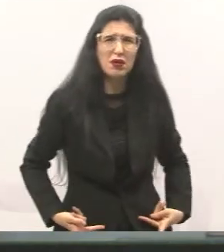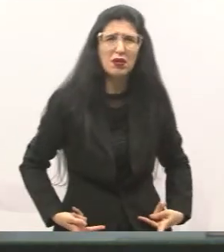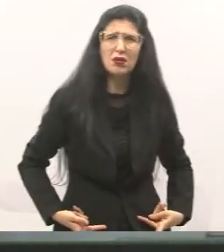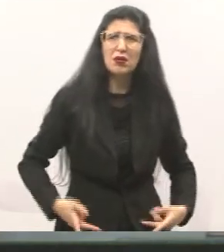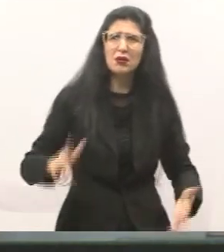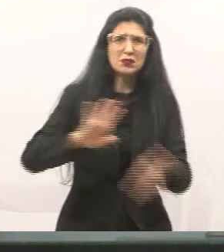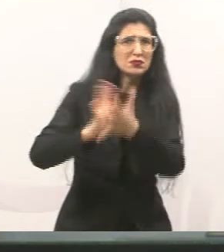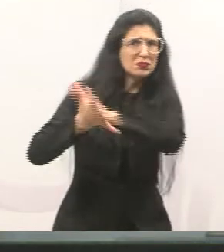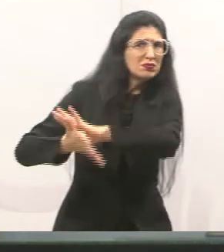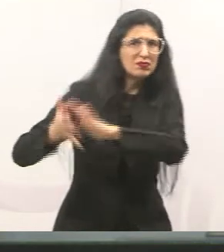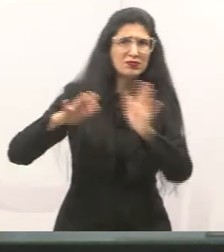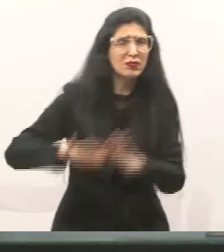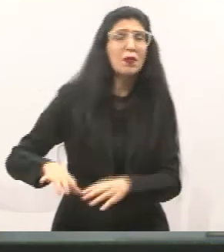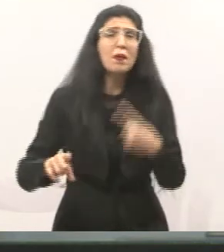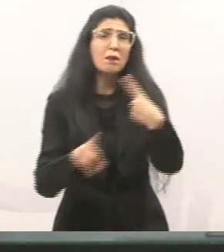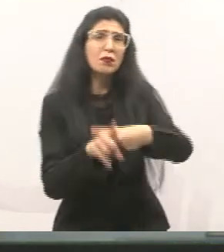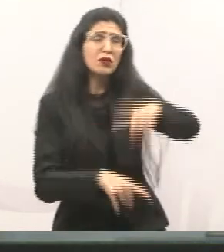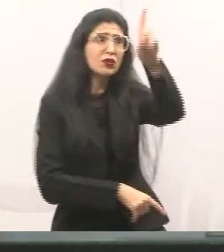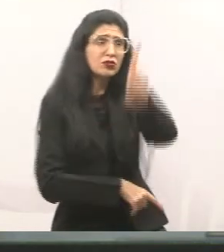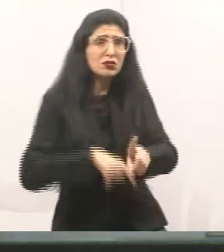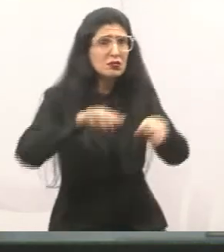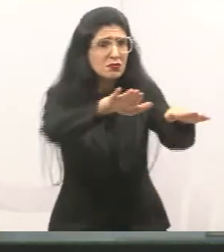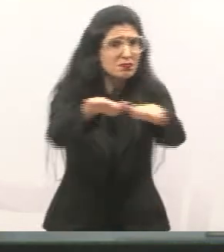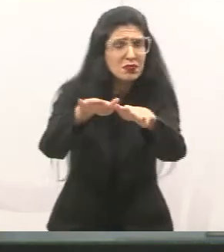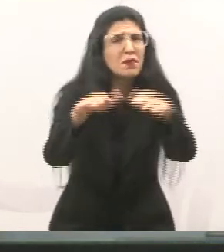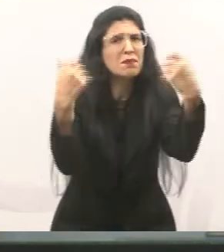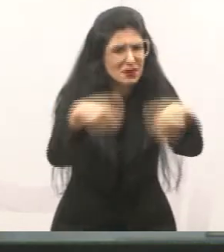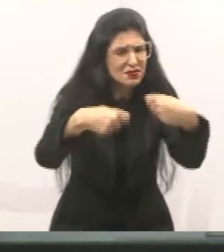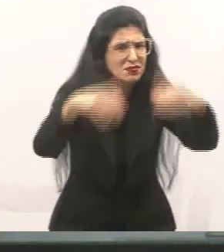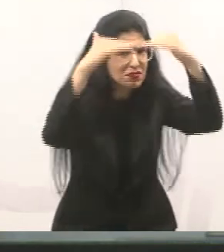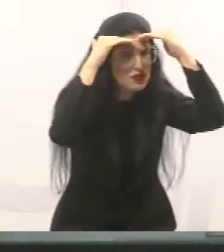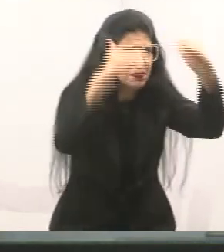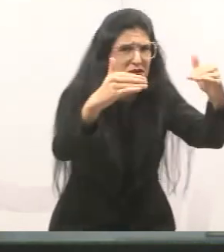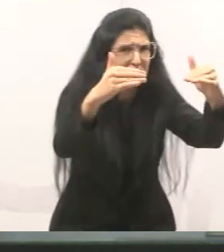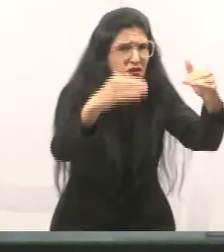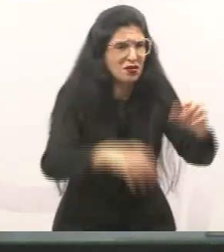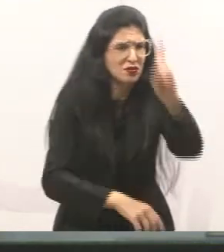Carta Magna e sugere uma narrativa